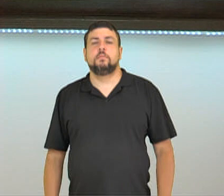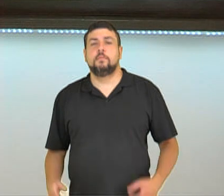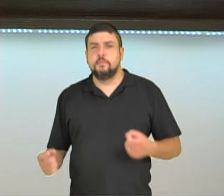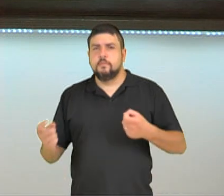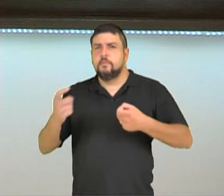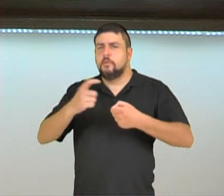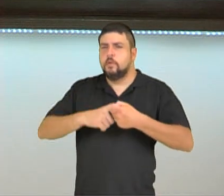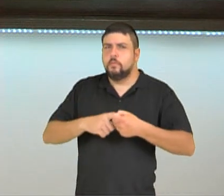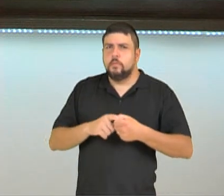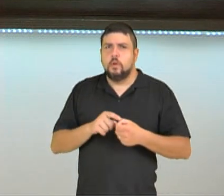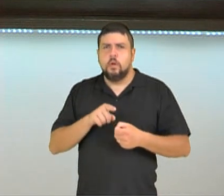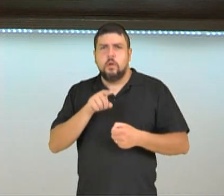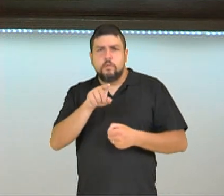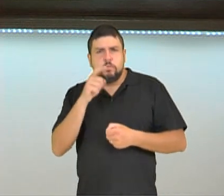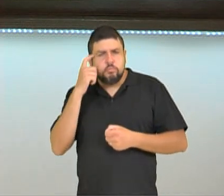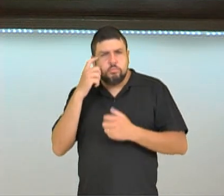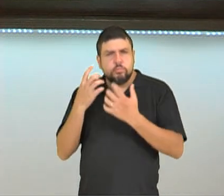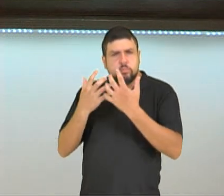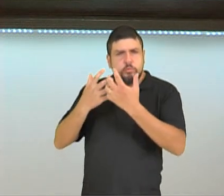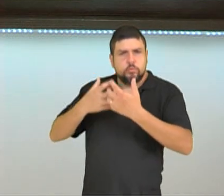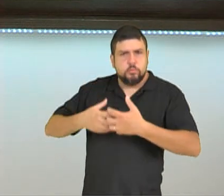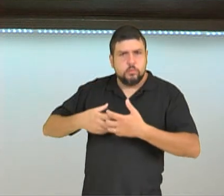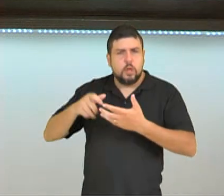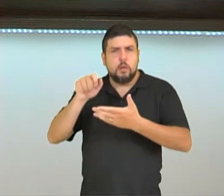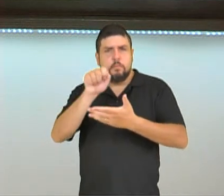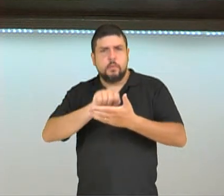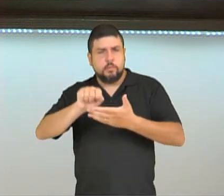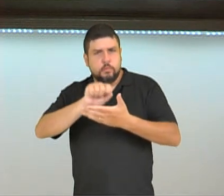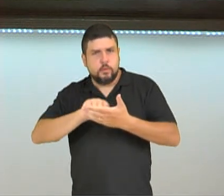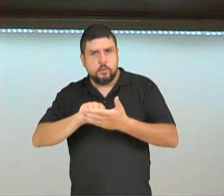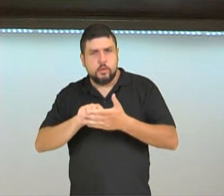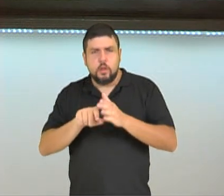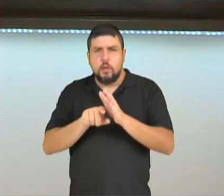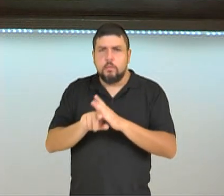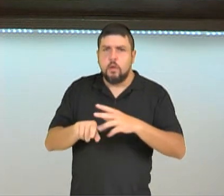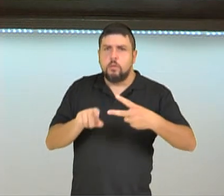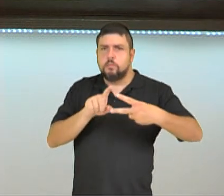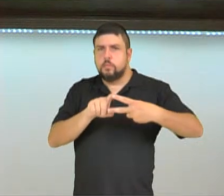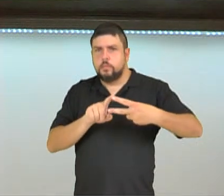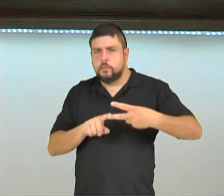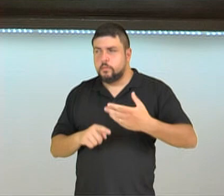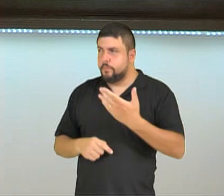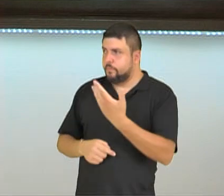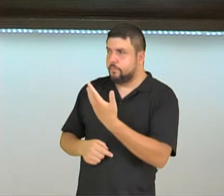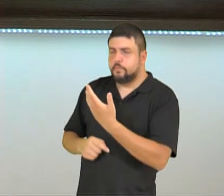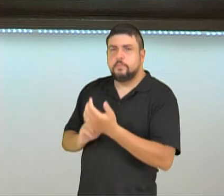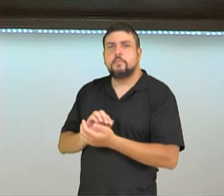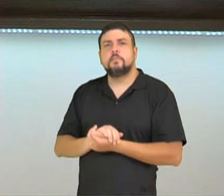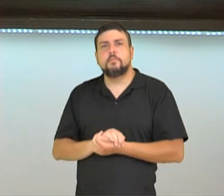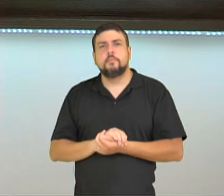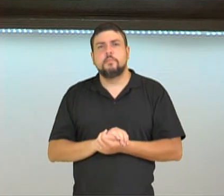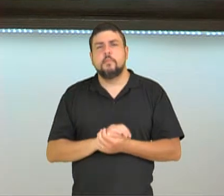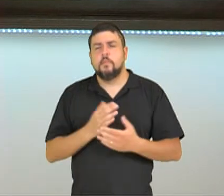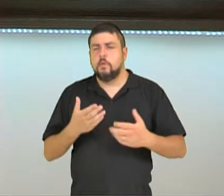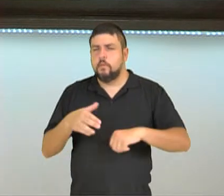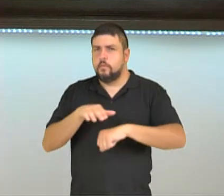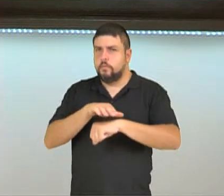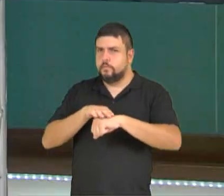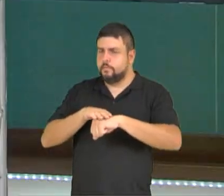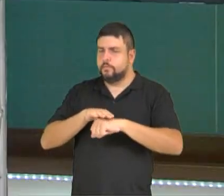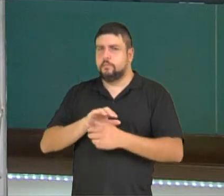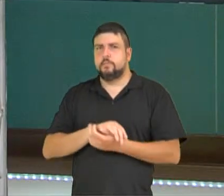Voltamos. Conseguiu refletir e fazer suas anotações sobre essas questões, sobre essas perguntas? Então vamos conversar um pouco sobre